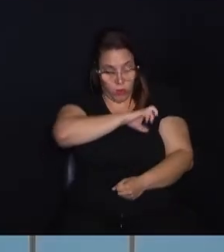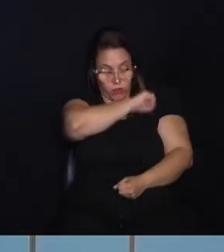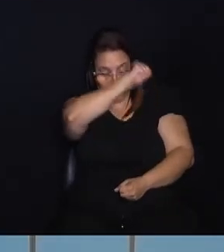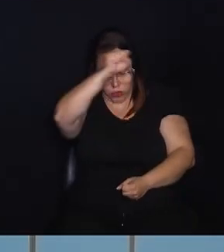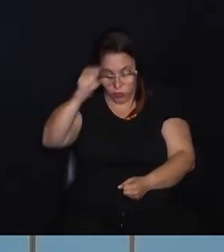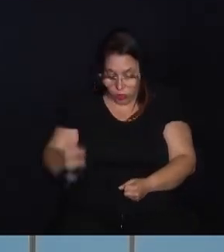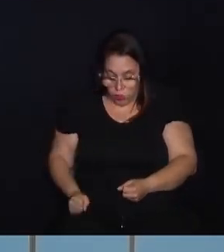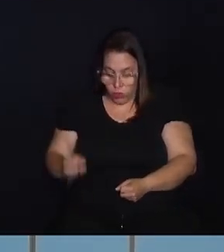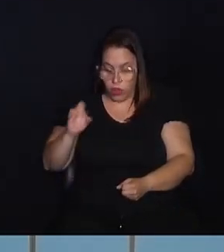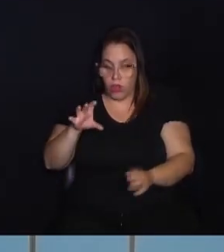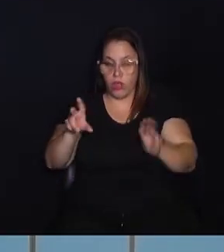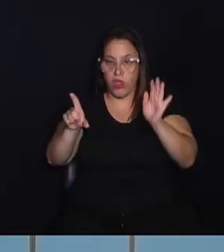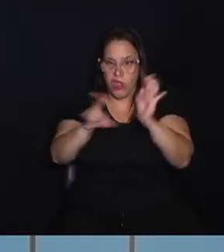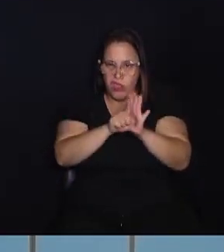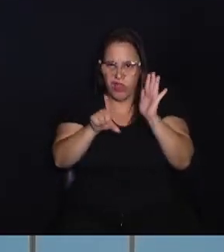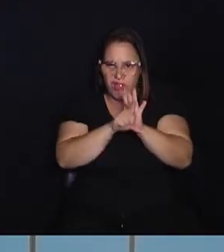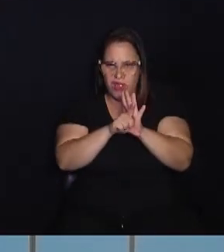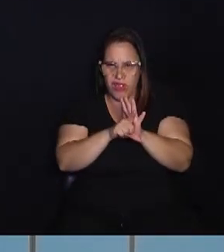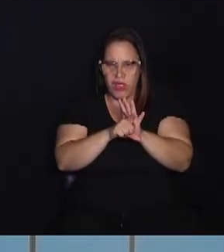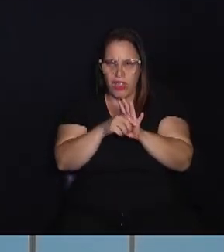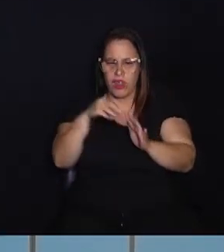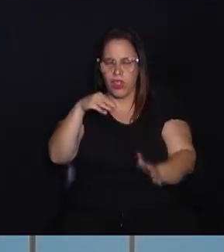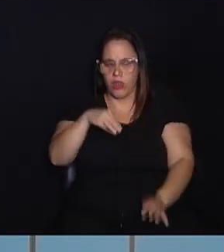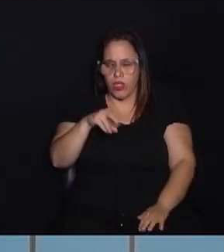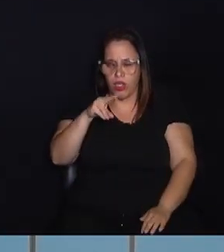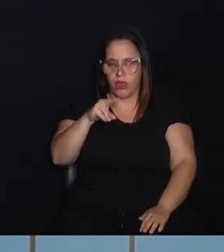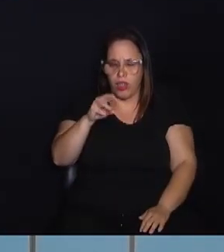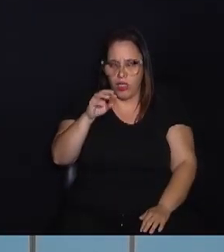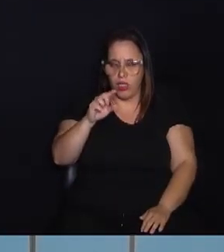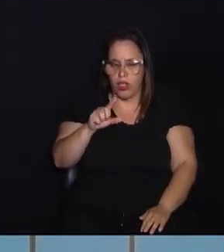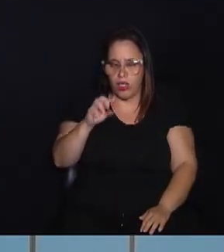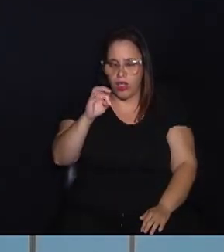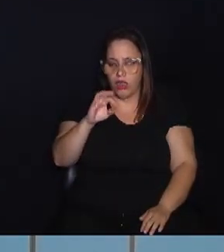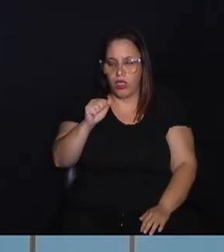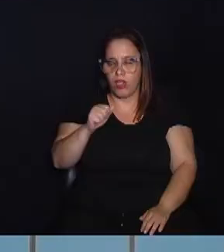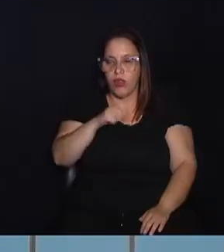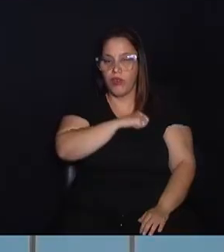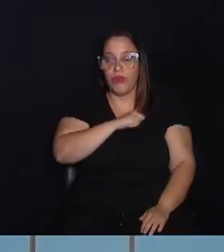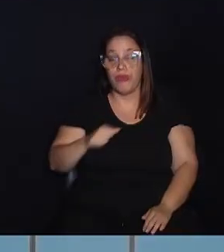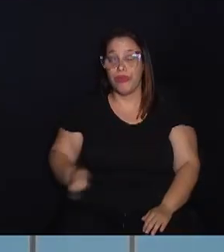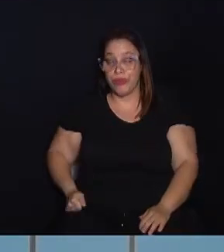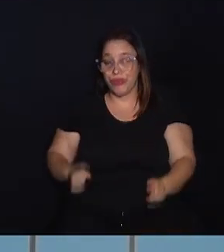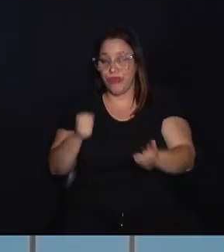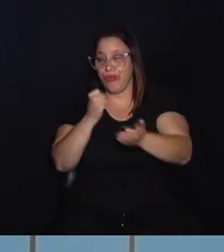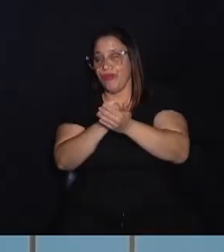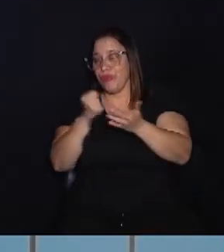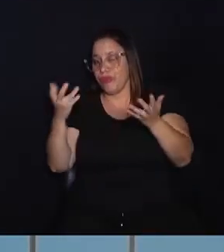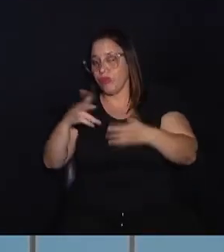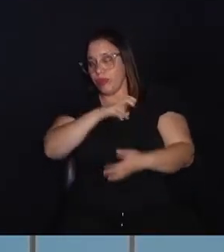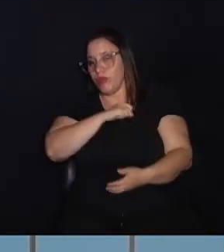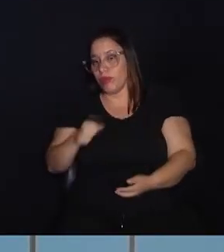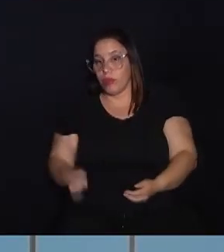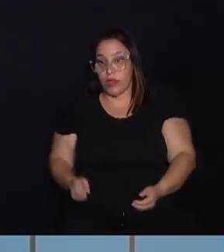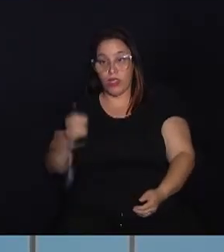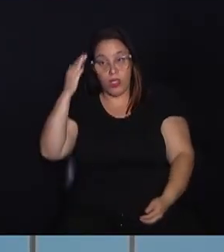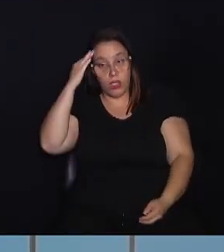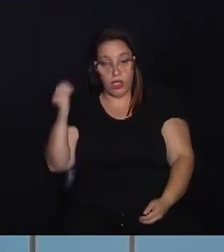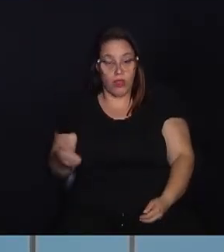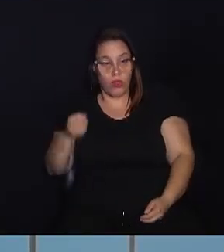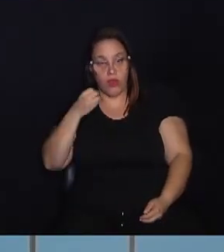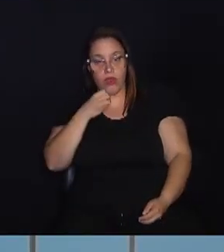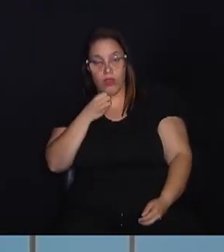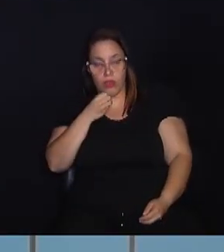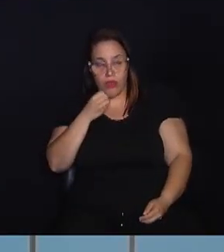com a lei lá que te dava a multa, aí você... No início você punha porque você era obrigado, mas hoje você põe porque você sabe que vai te fazer